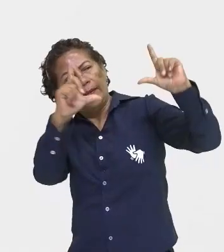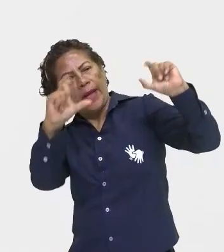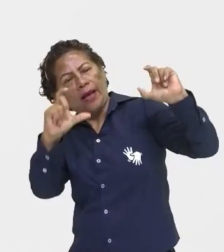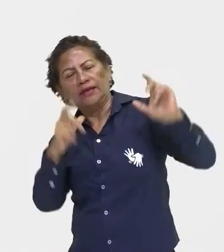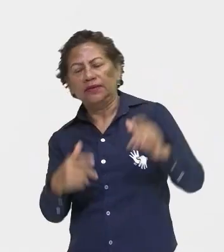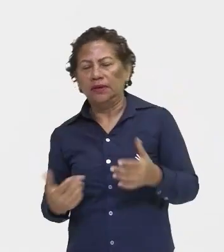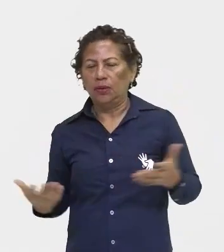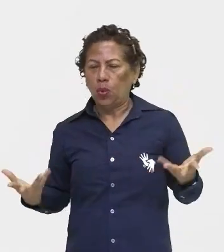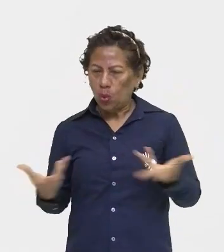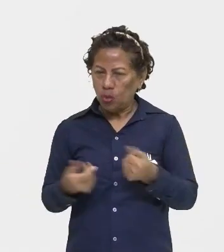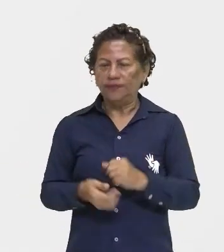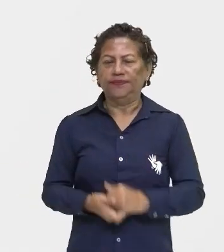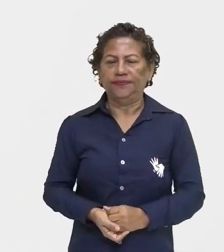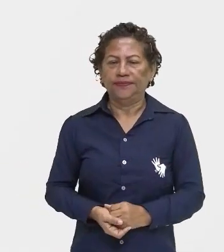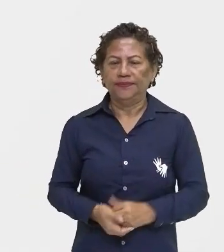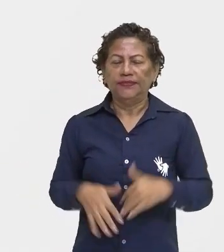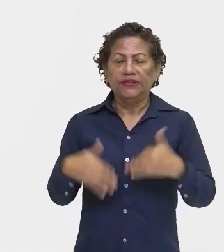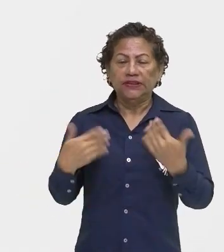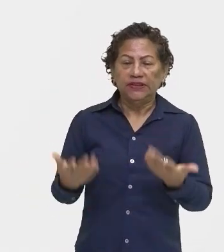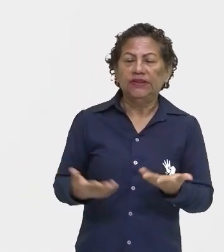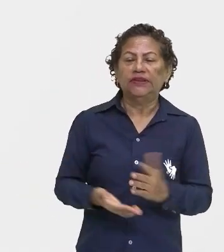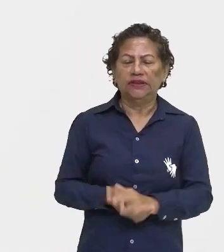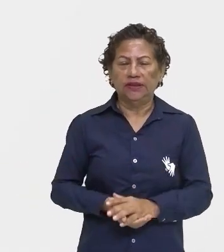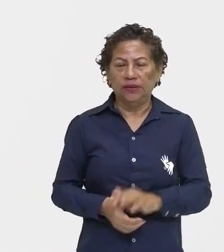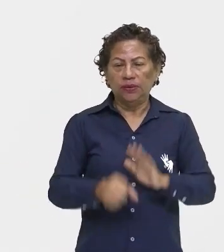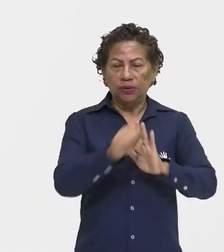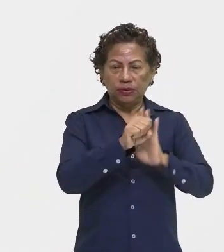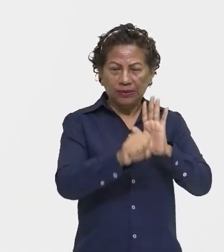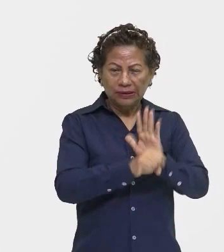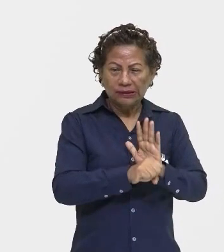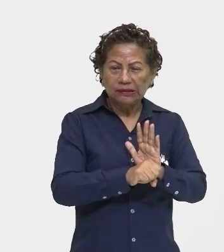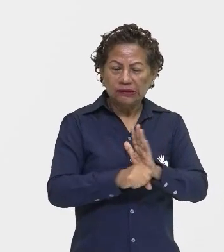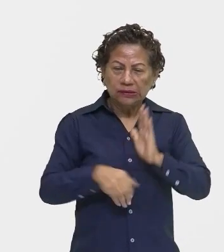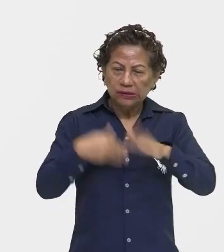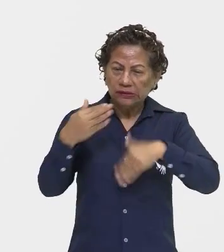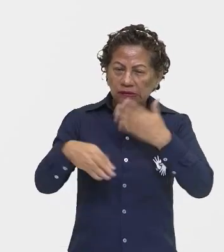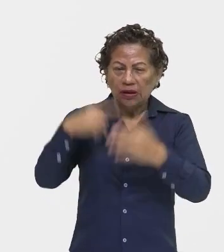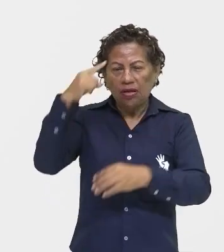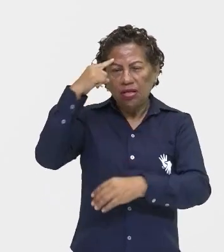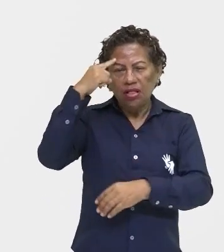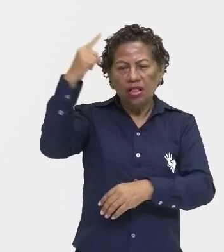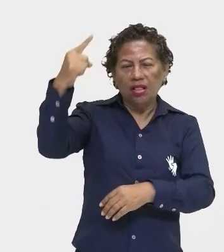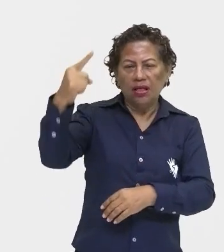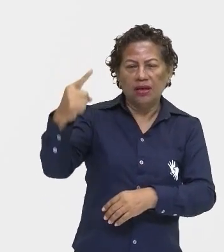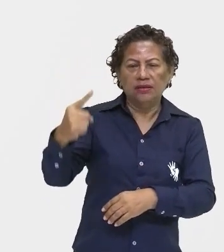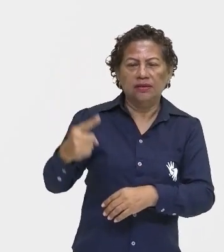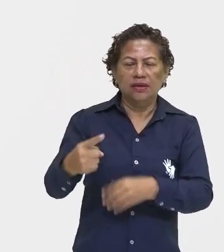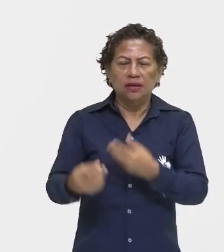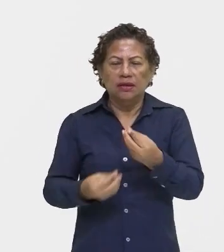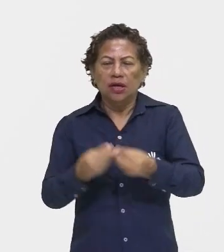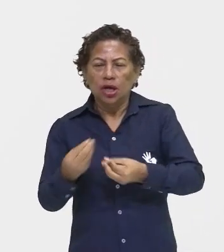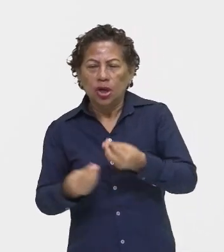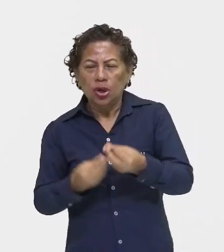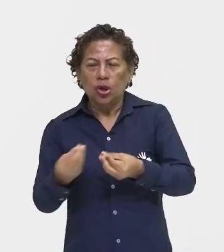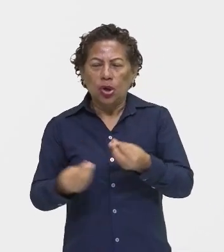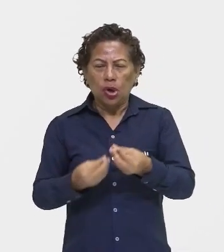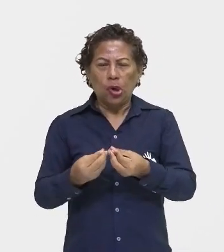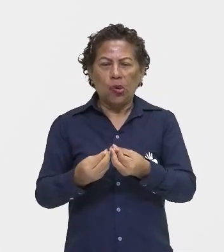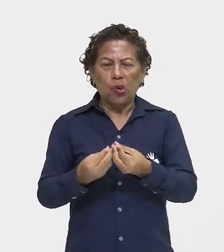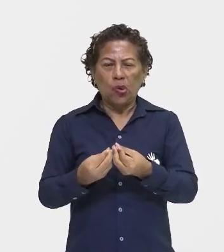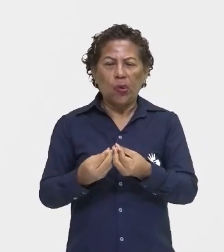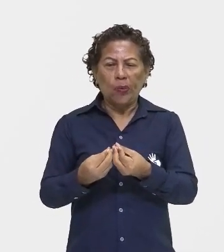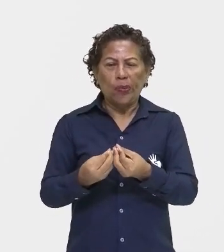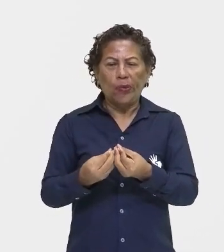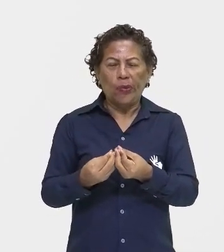séculos, inventos, ideias e dispositivos foram desenvolvidos e convergidos para delinear os princípios que